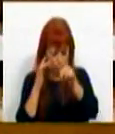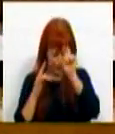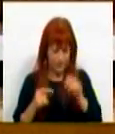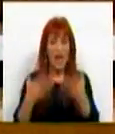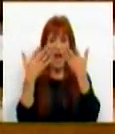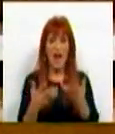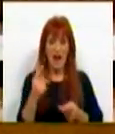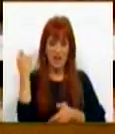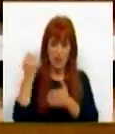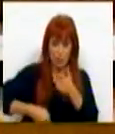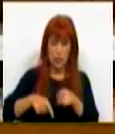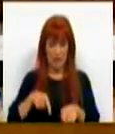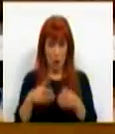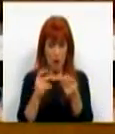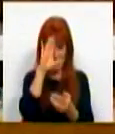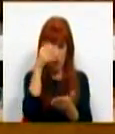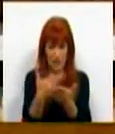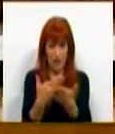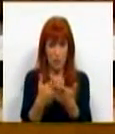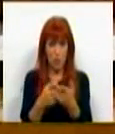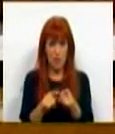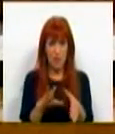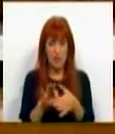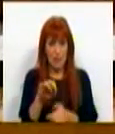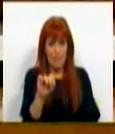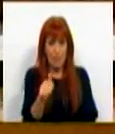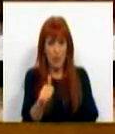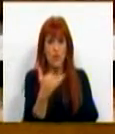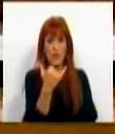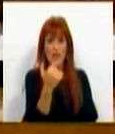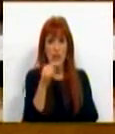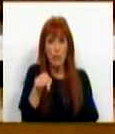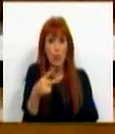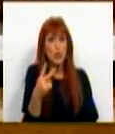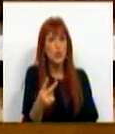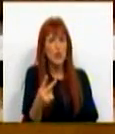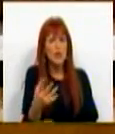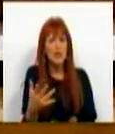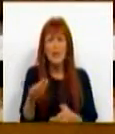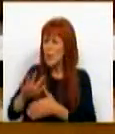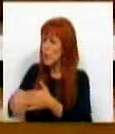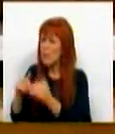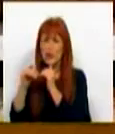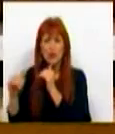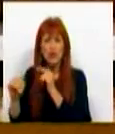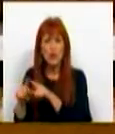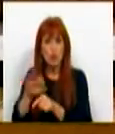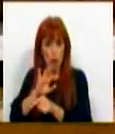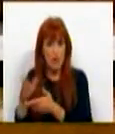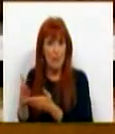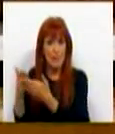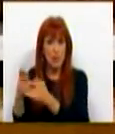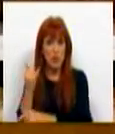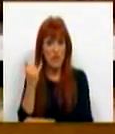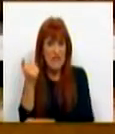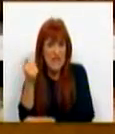A carga tributária neste Orçamento de Estado, receitas fiscais sobre o PIB, é de 25,2. No programa de estabilidade que os senhores apresentaram,